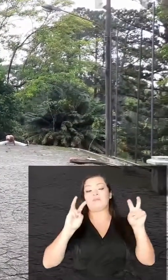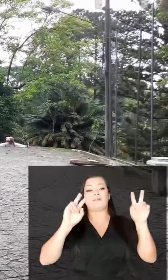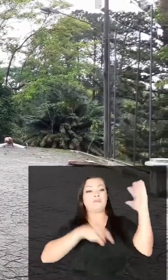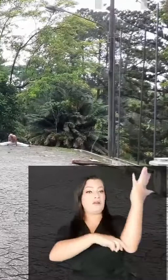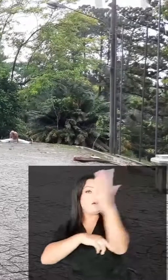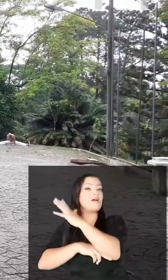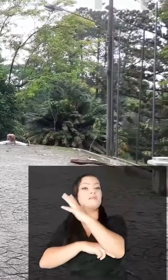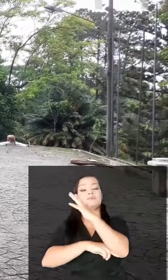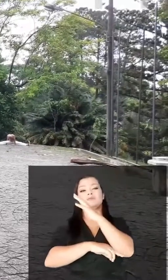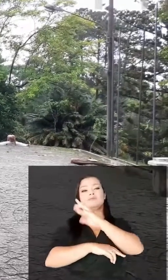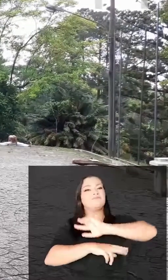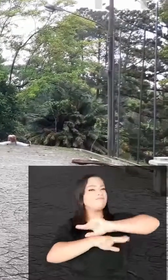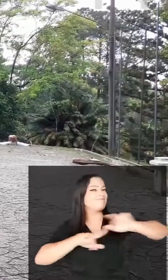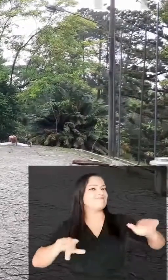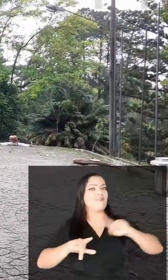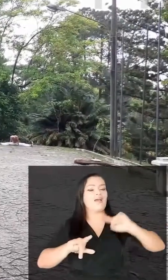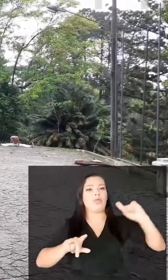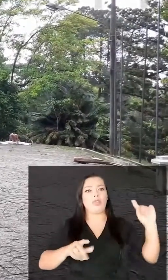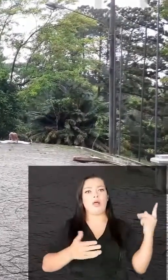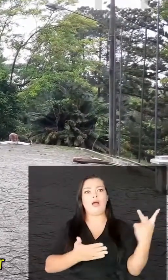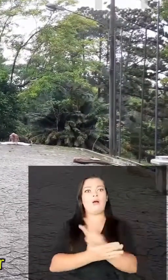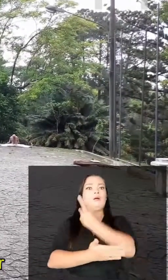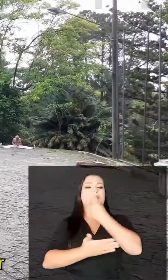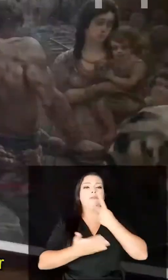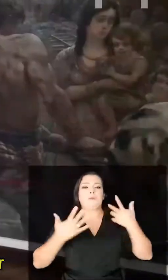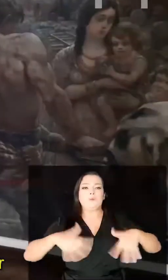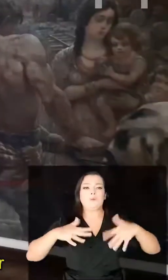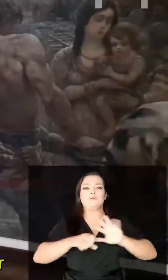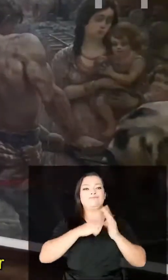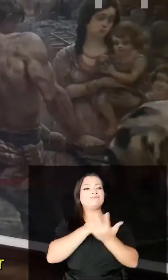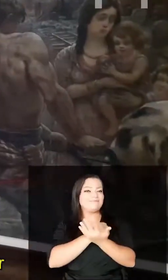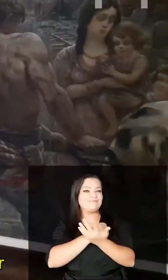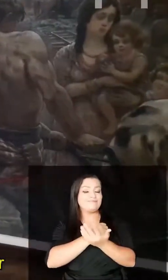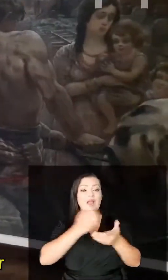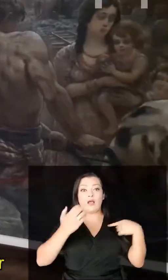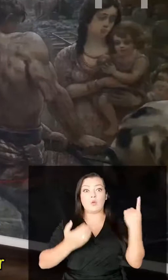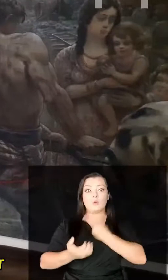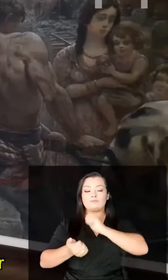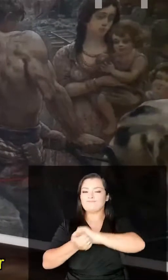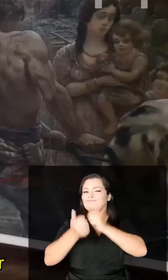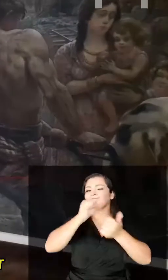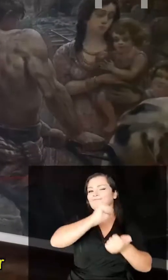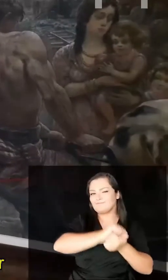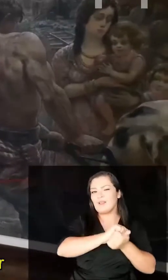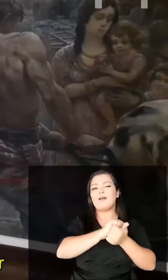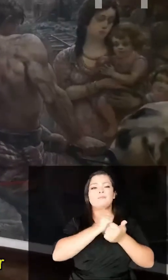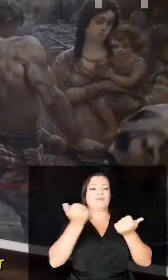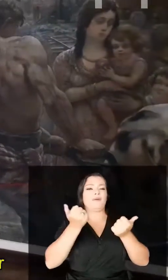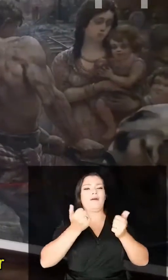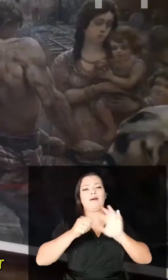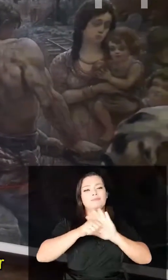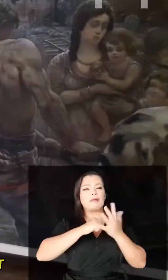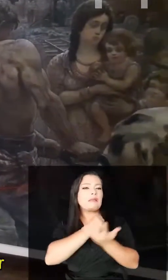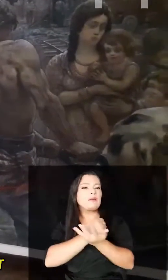Museus. Mas fomos pegos de surpresa pela pandemia. E para lidar com essa situação de pandemia, distanciamento